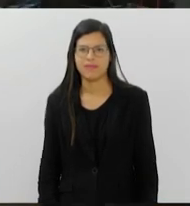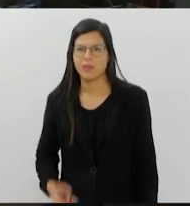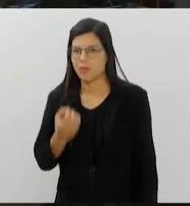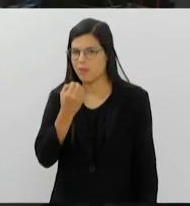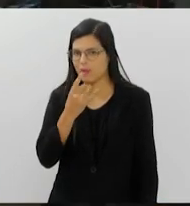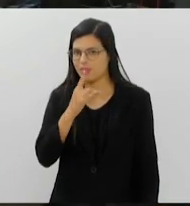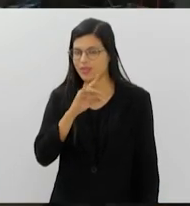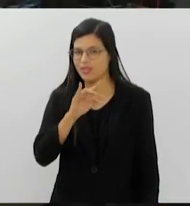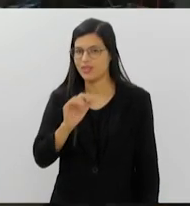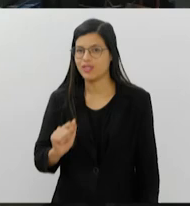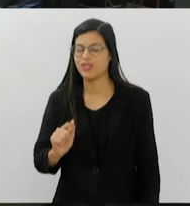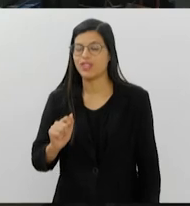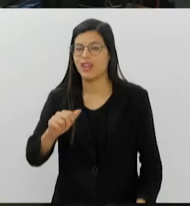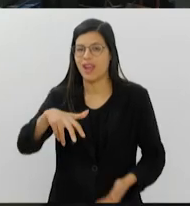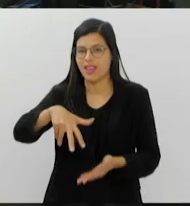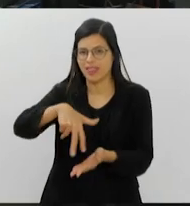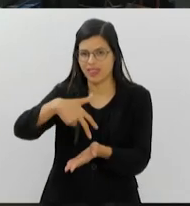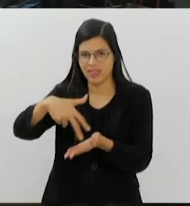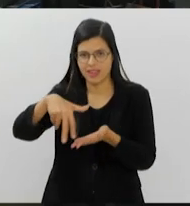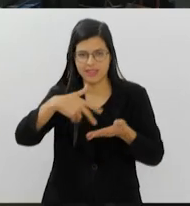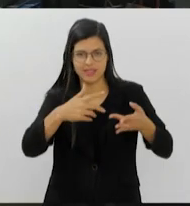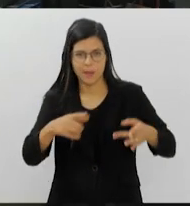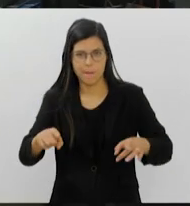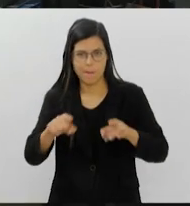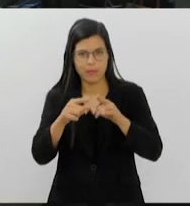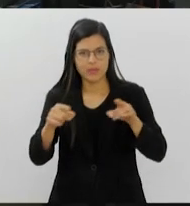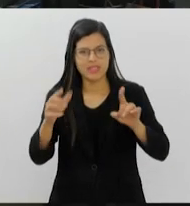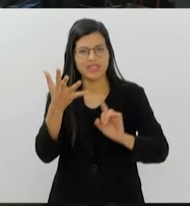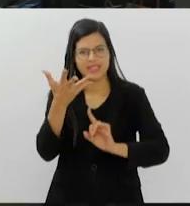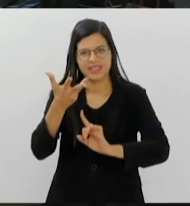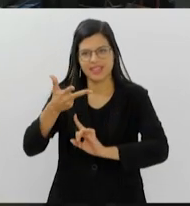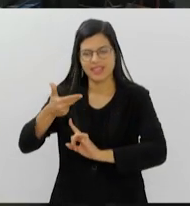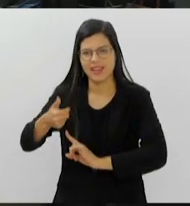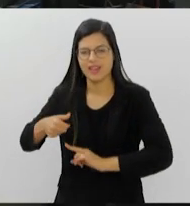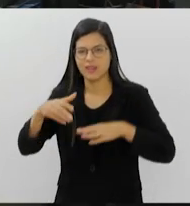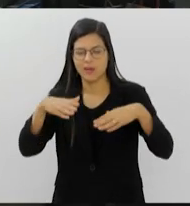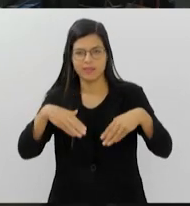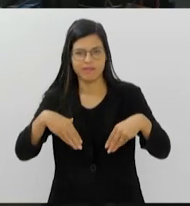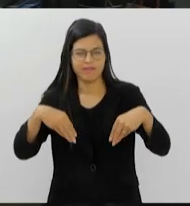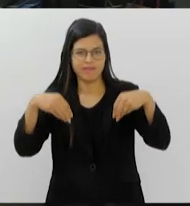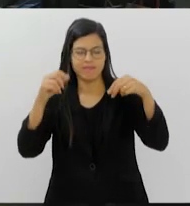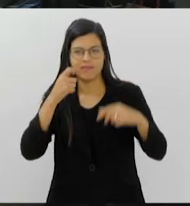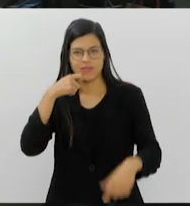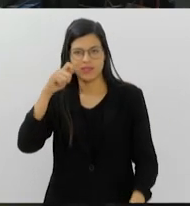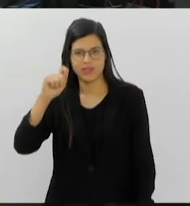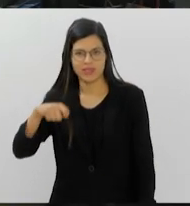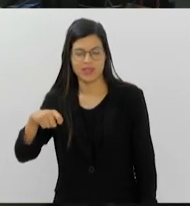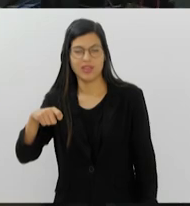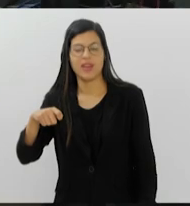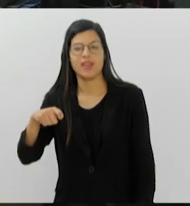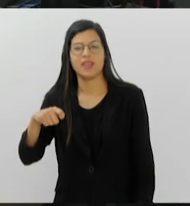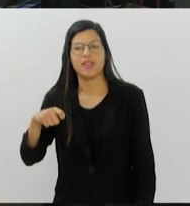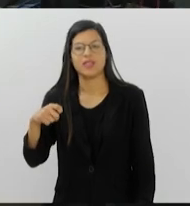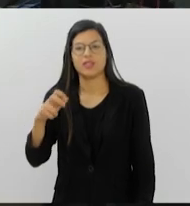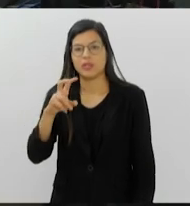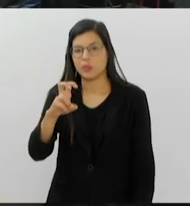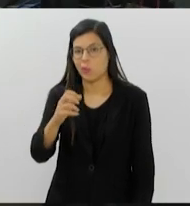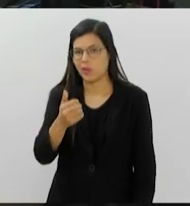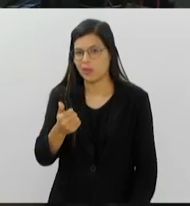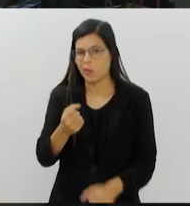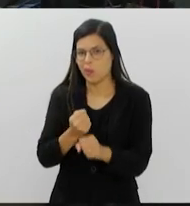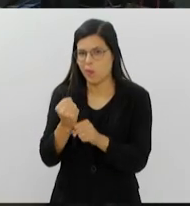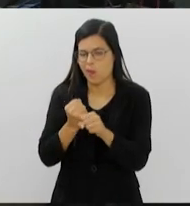Bom dia! Dança, música e arte tomaram conta do Palácio Tiradentes em comemoração aos 51 anos do